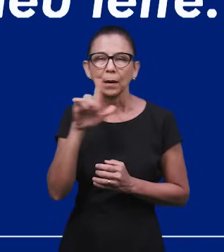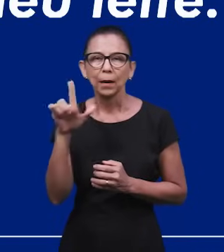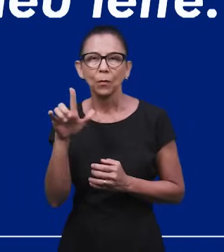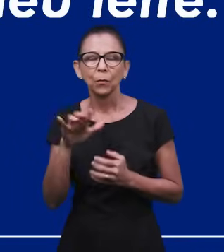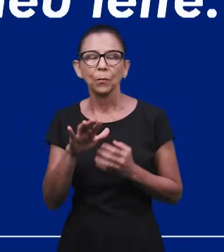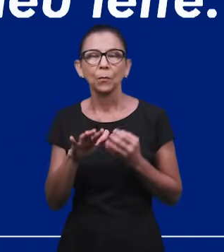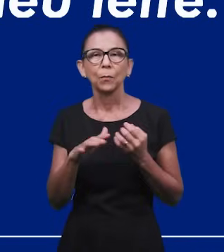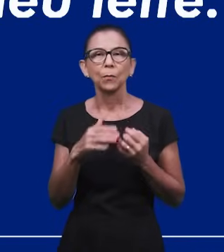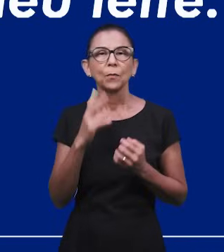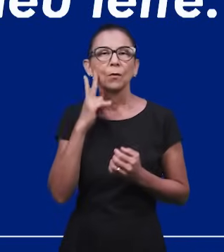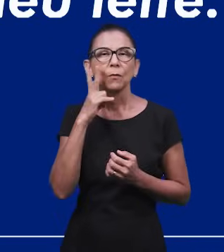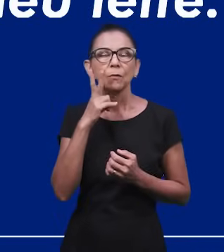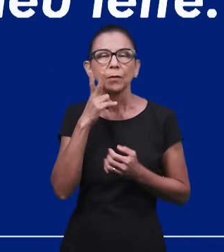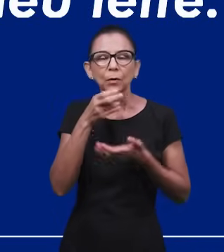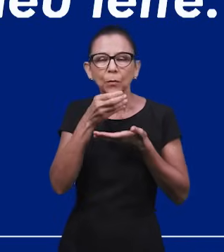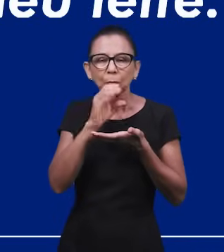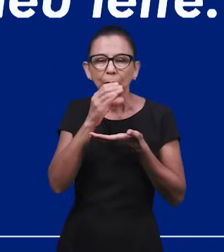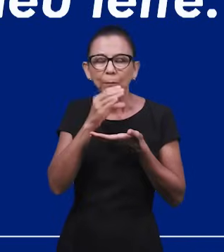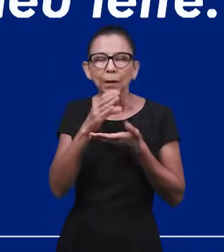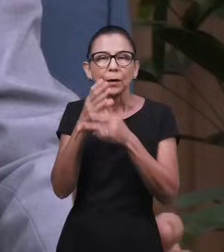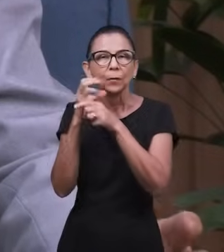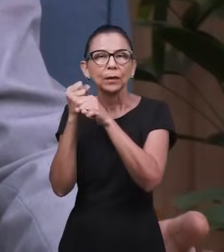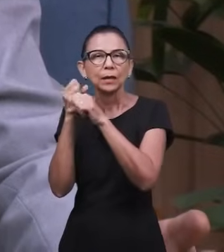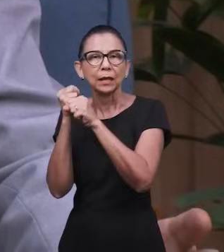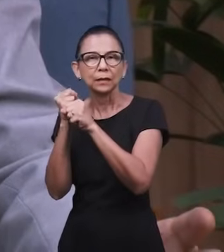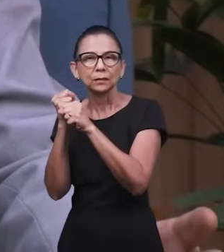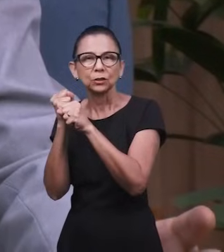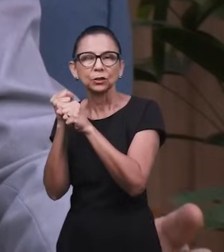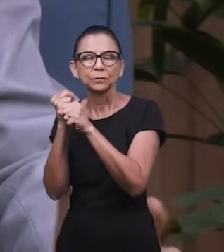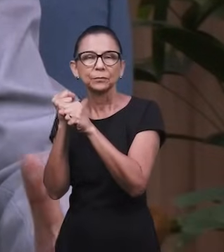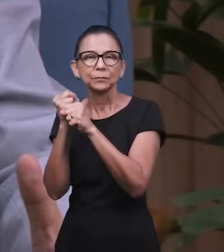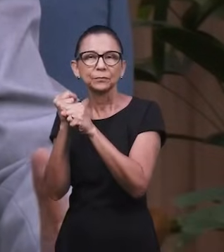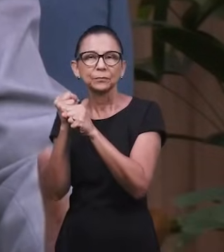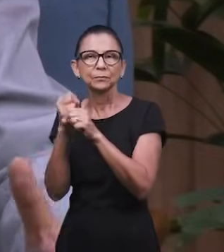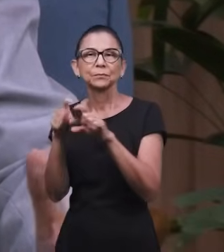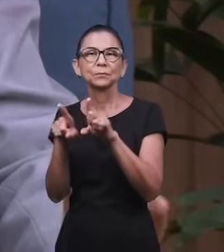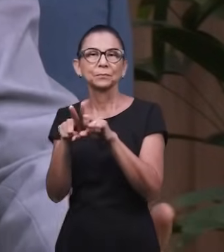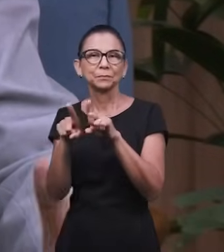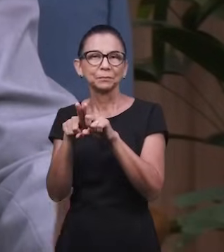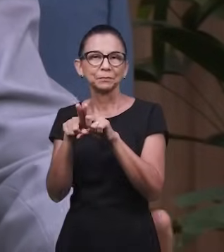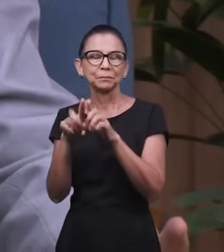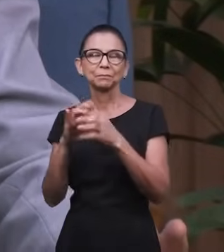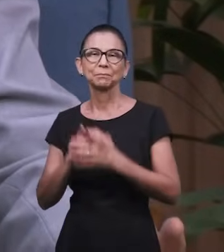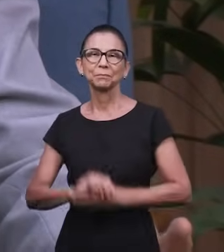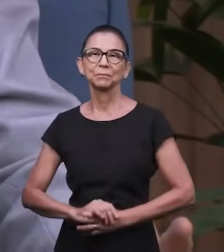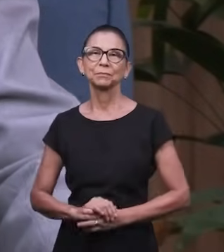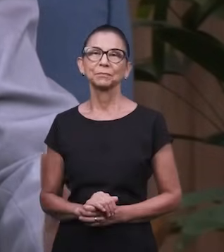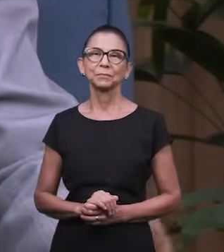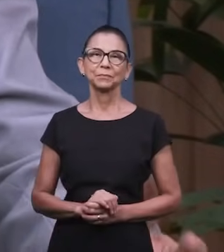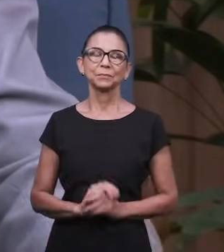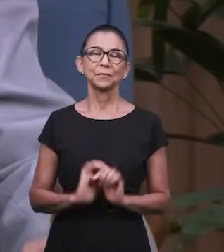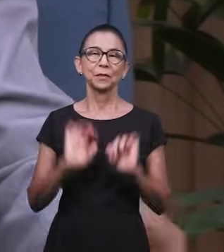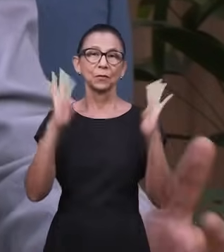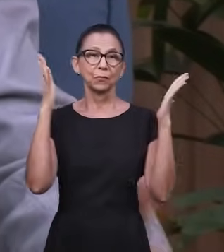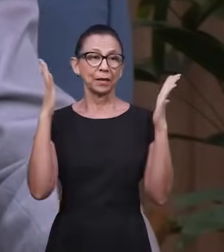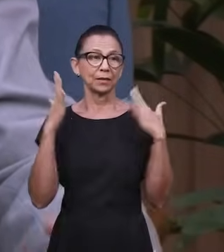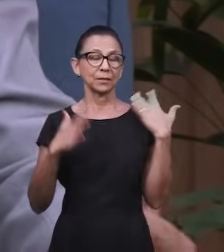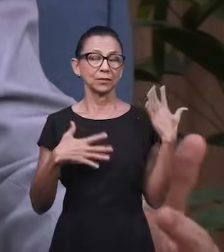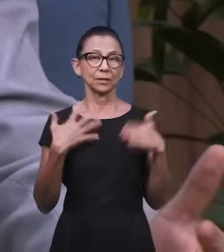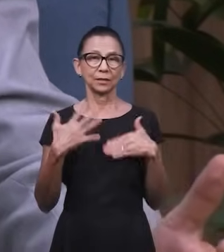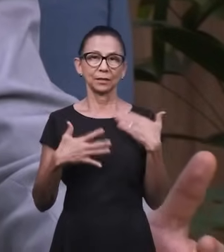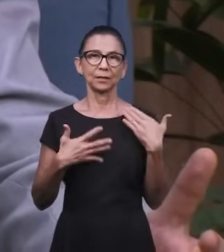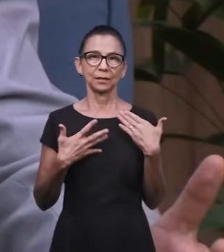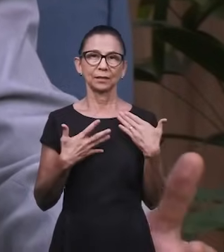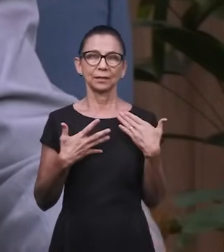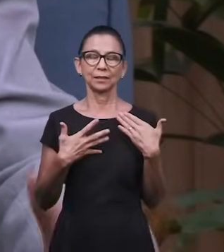vinho com o meu leite. Bom, a gente está falando de alegria, de festa, de bênção,